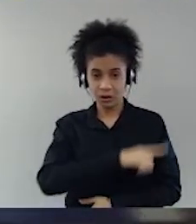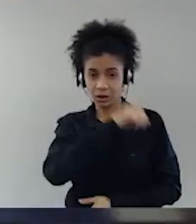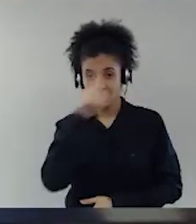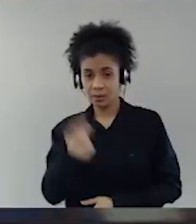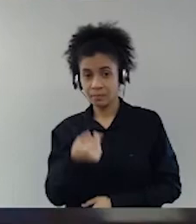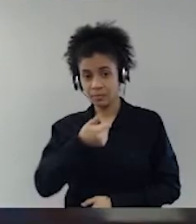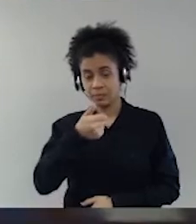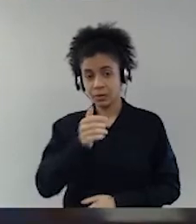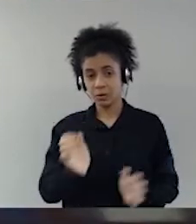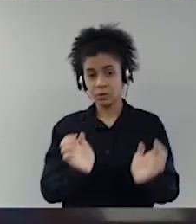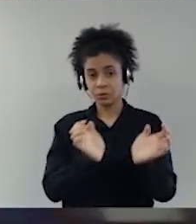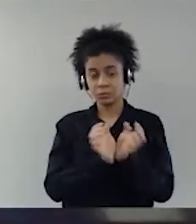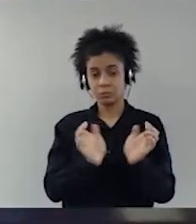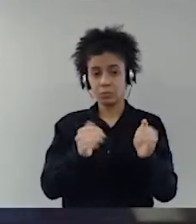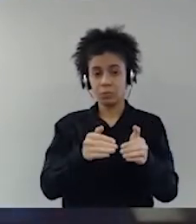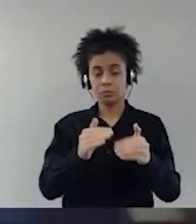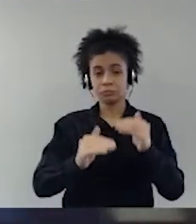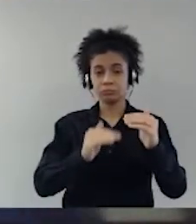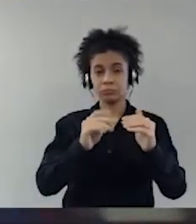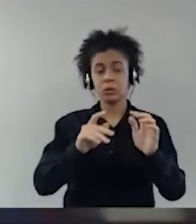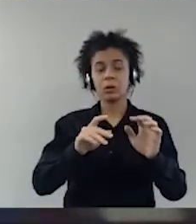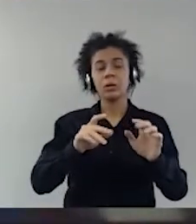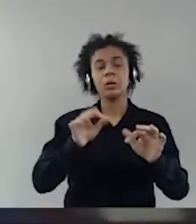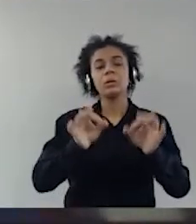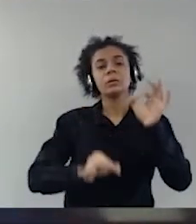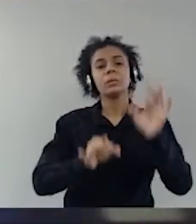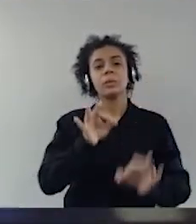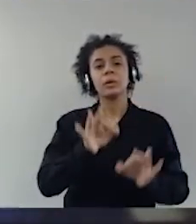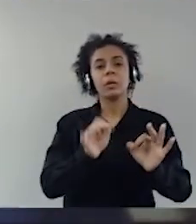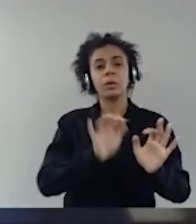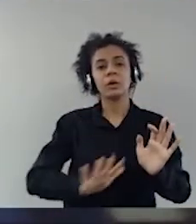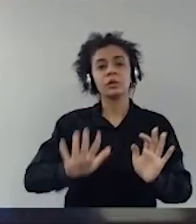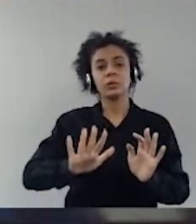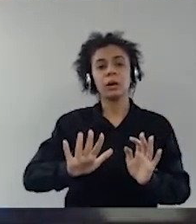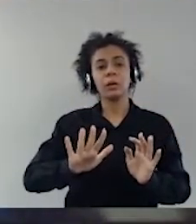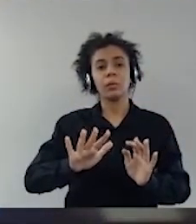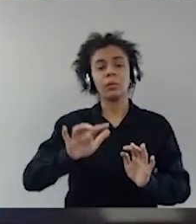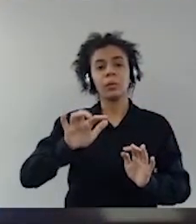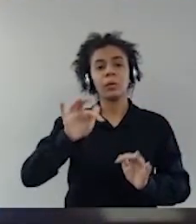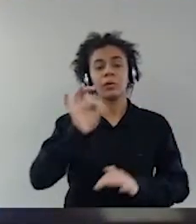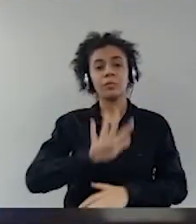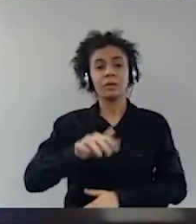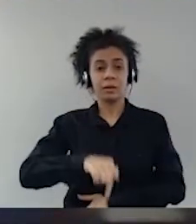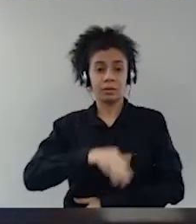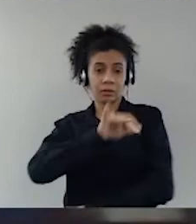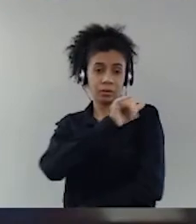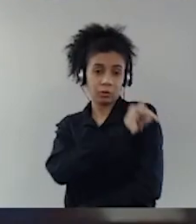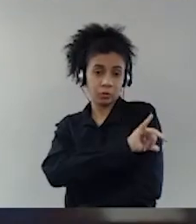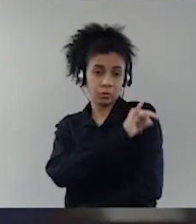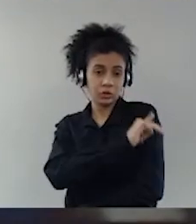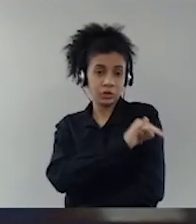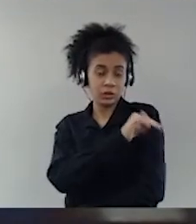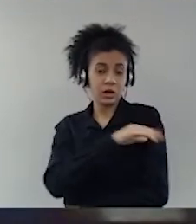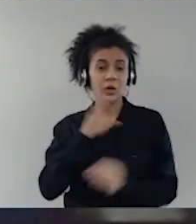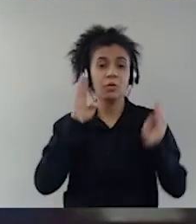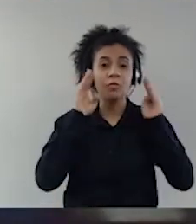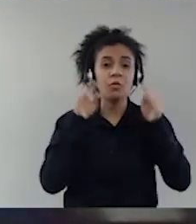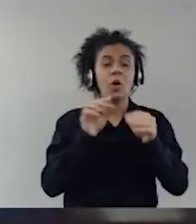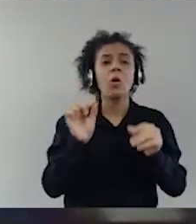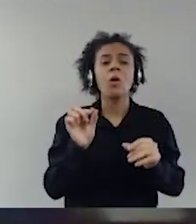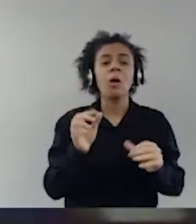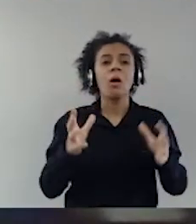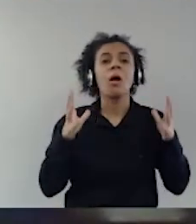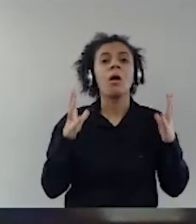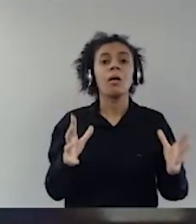turma especializada do Tribunal Regional Federal, aqui do Rio de Janeiro, em que vai apreciar um agravo